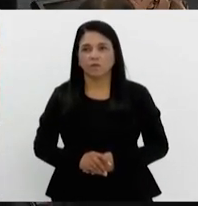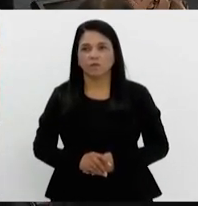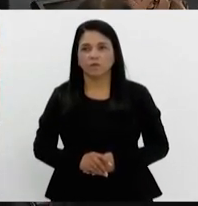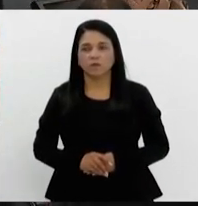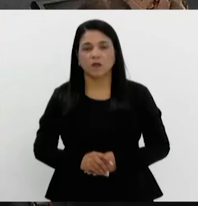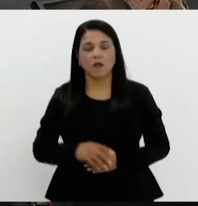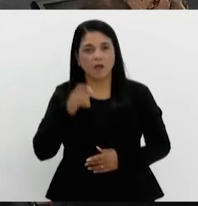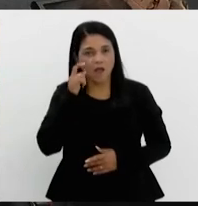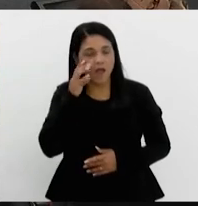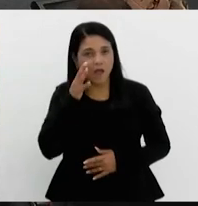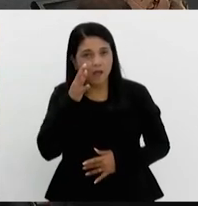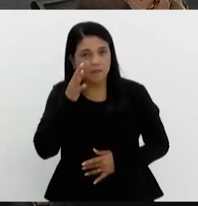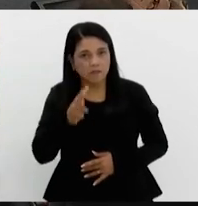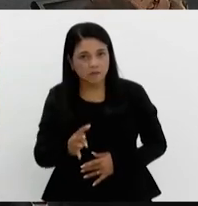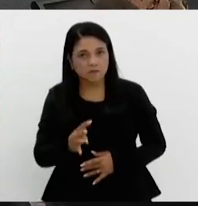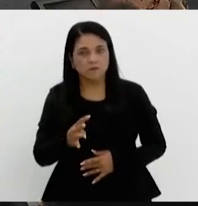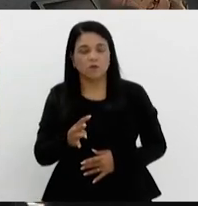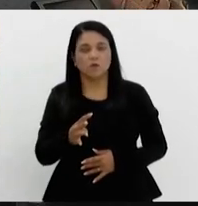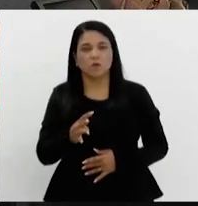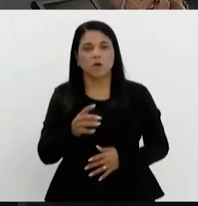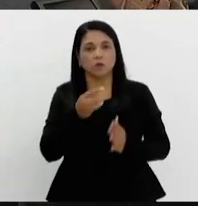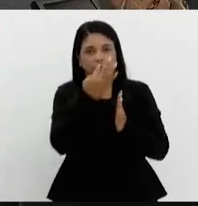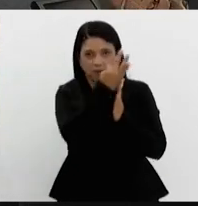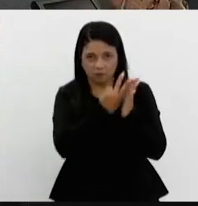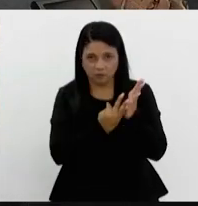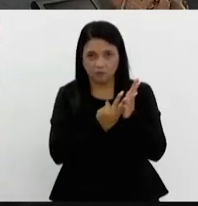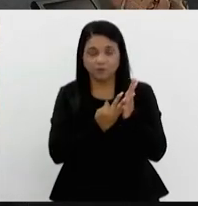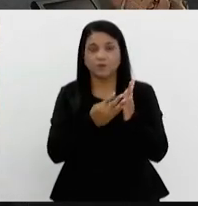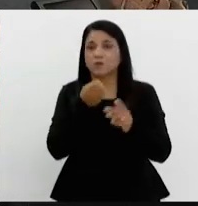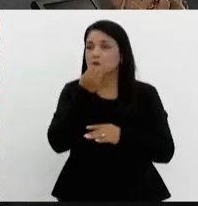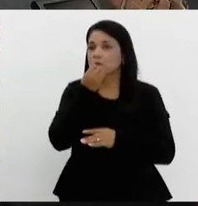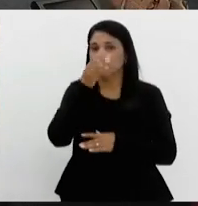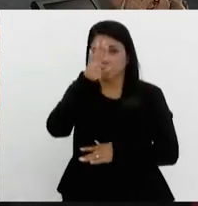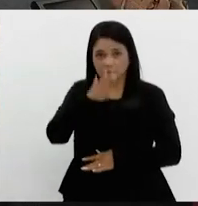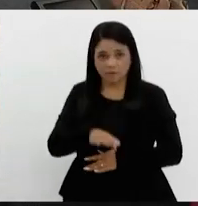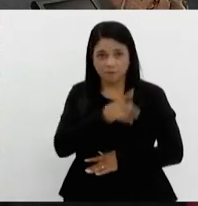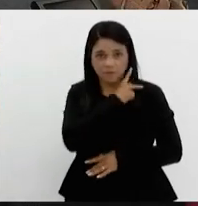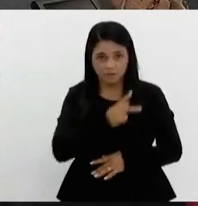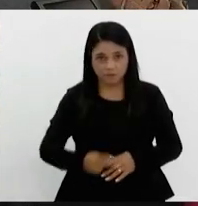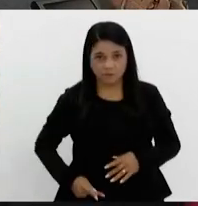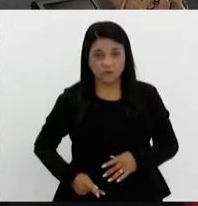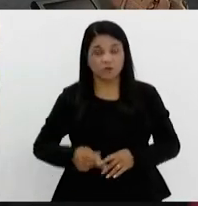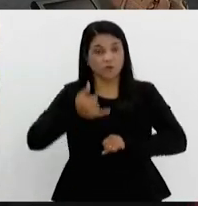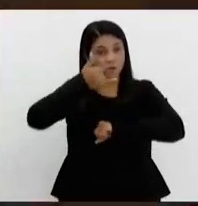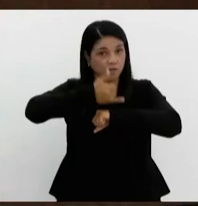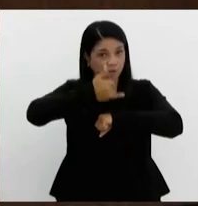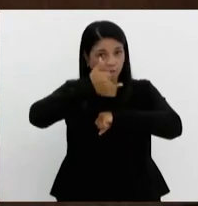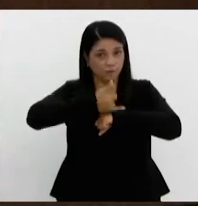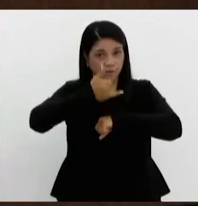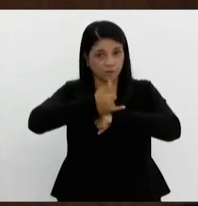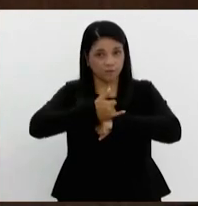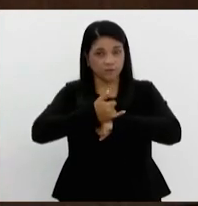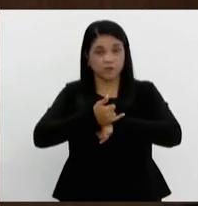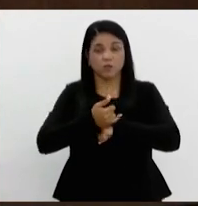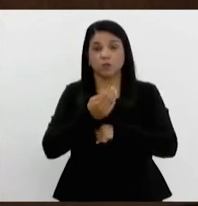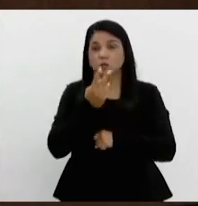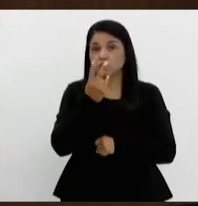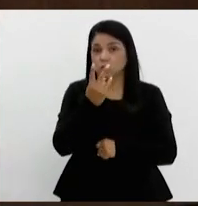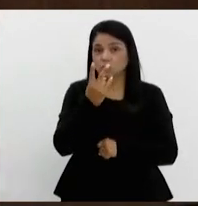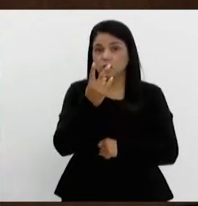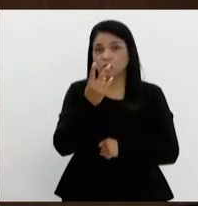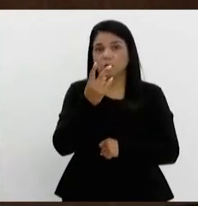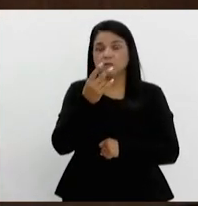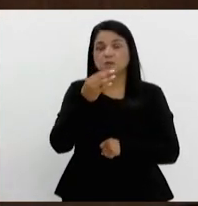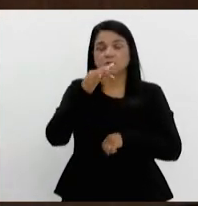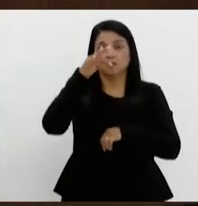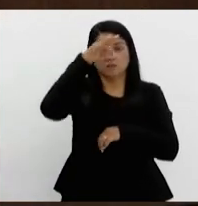atenção de Vossa Excelência com relação a esse texto. Presidente, boa tarde. Só para informar que em Volta Redonda ainda tem duas Santa Rita. Tem Santa Rita